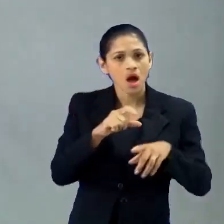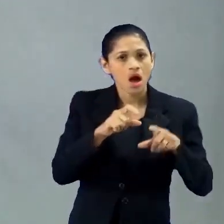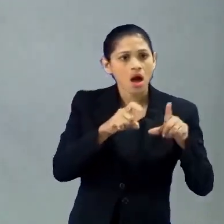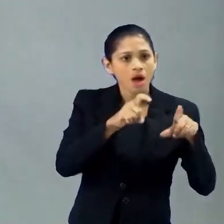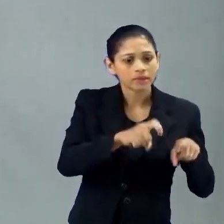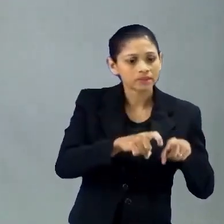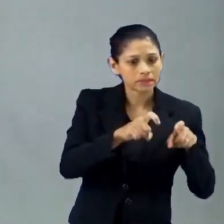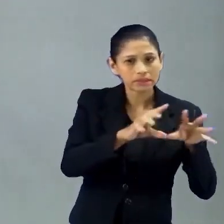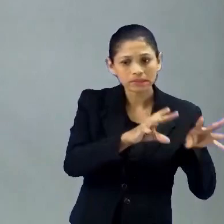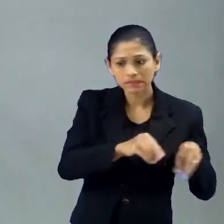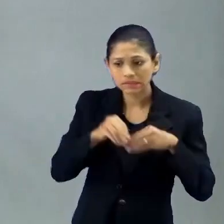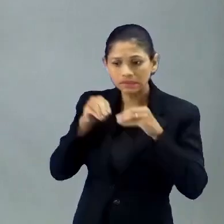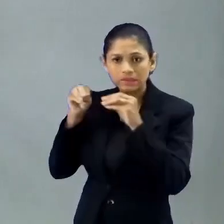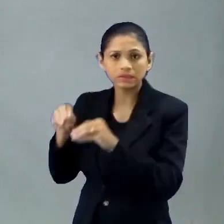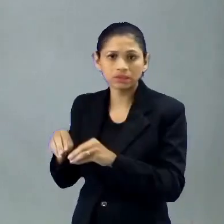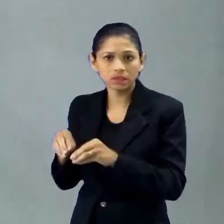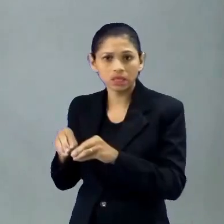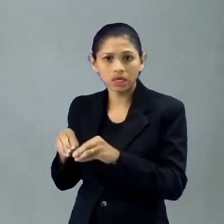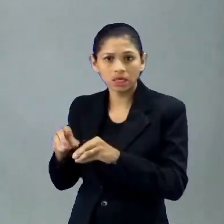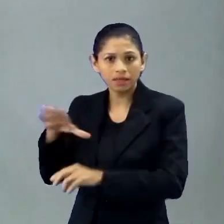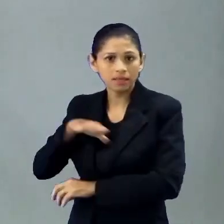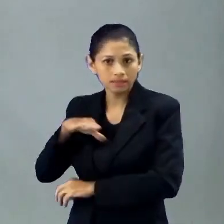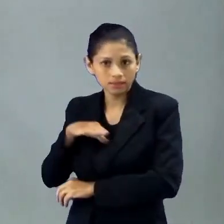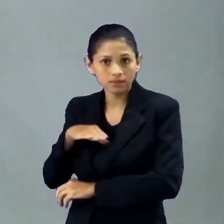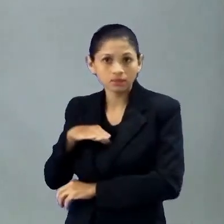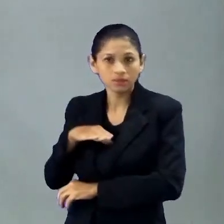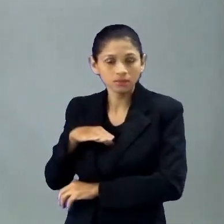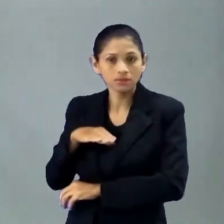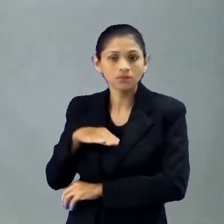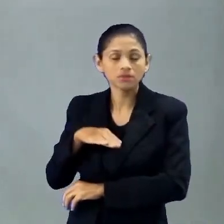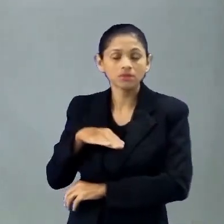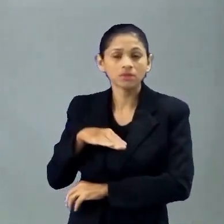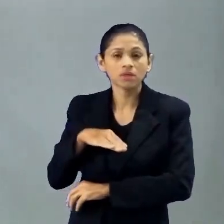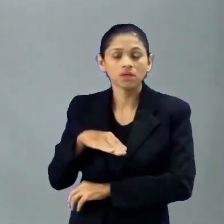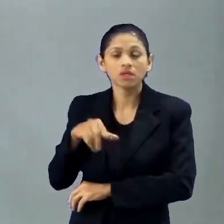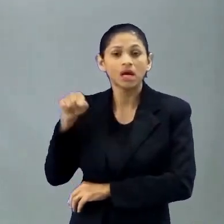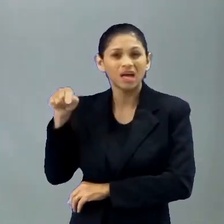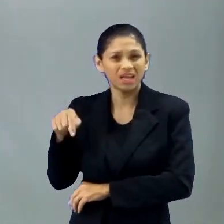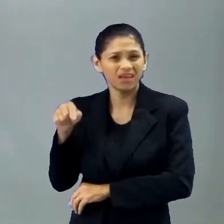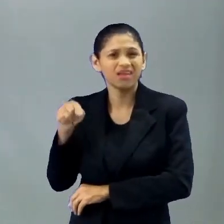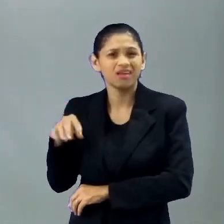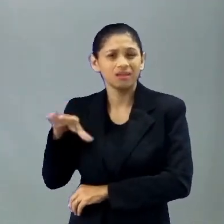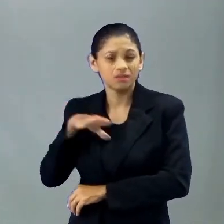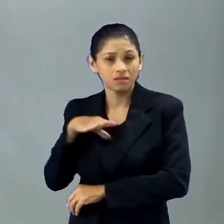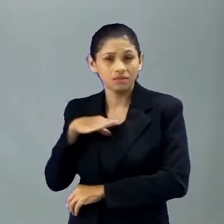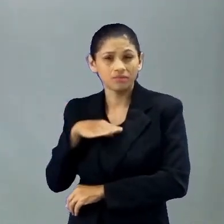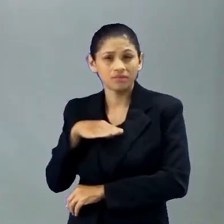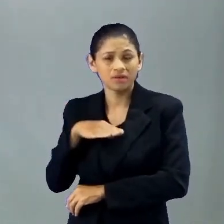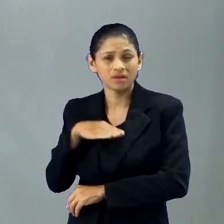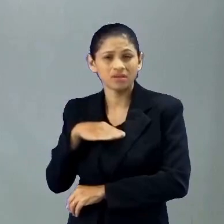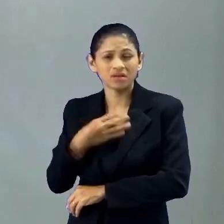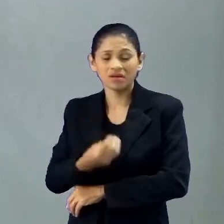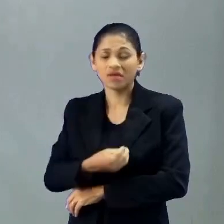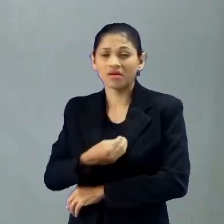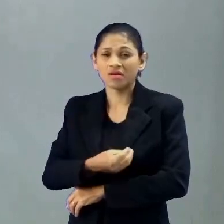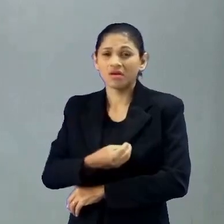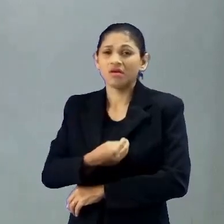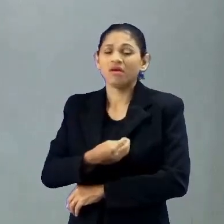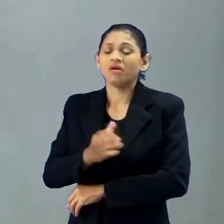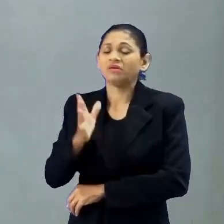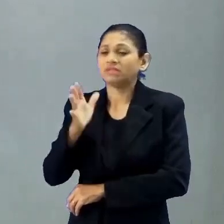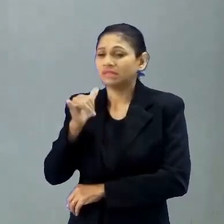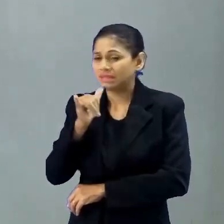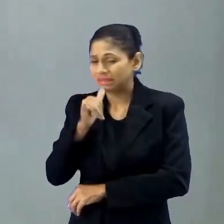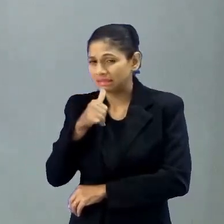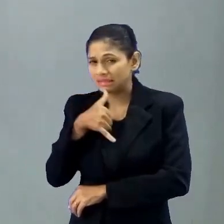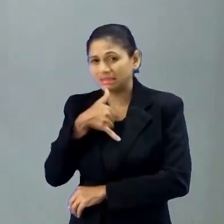quando chegam aqui na cidade, às vezes ficam em uma situação de vida pior e mais